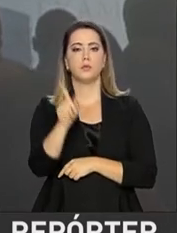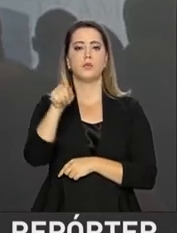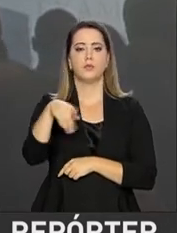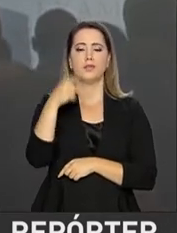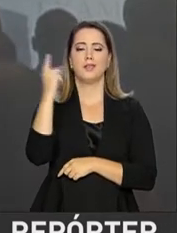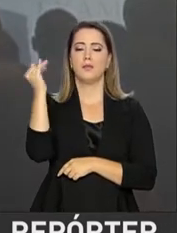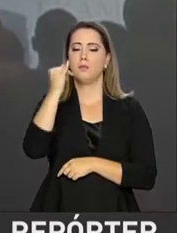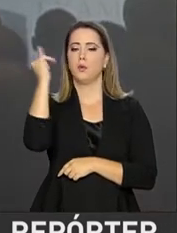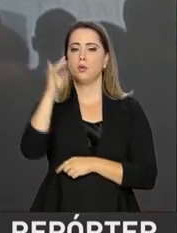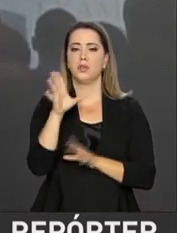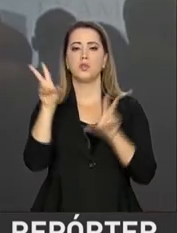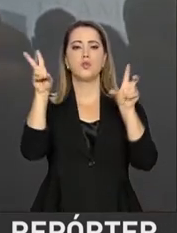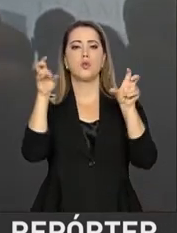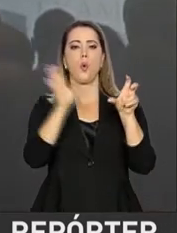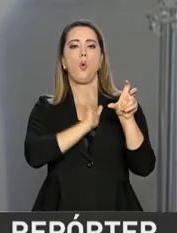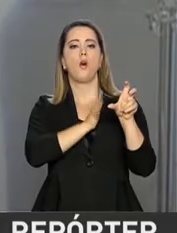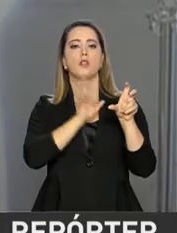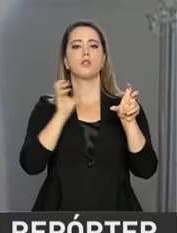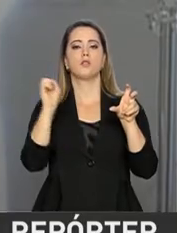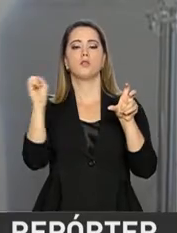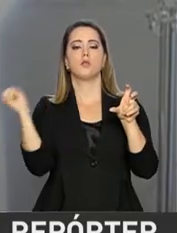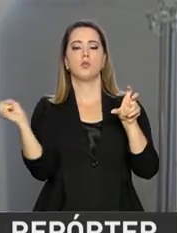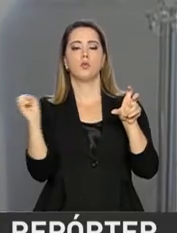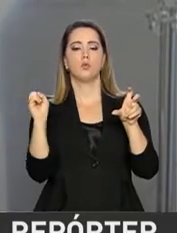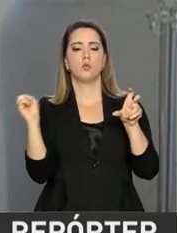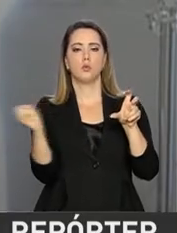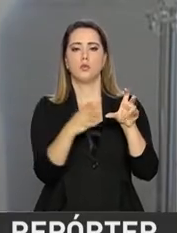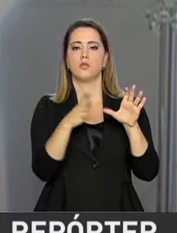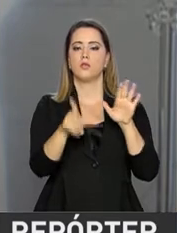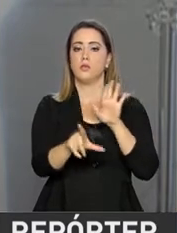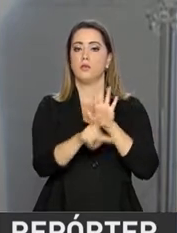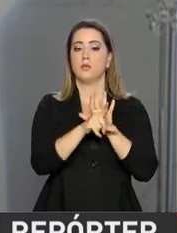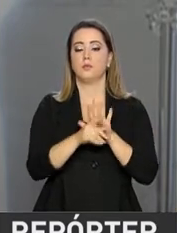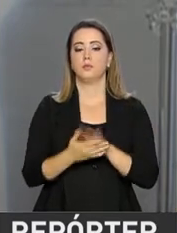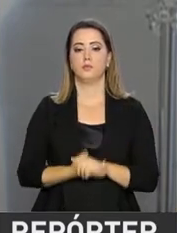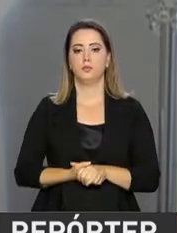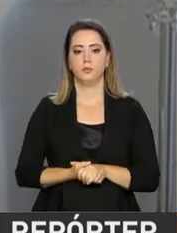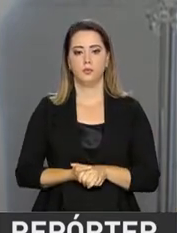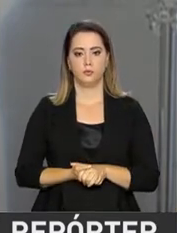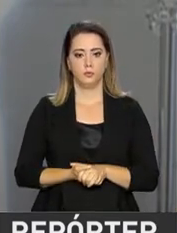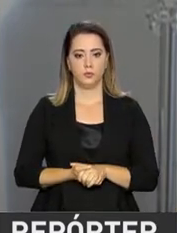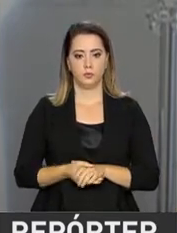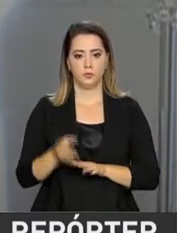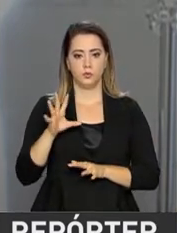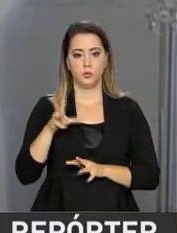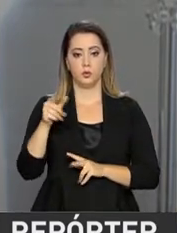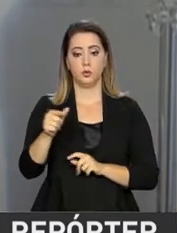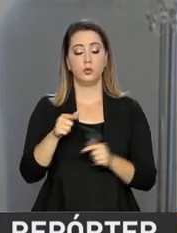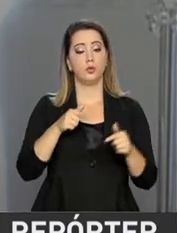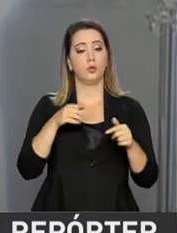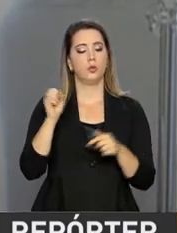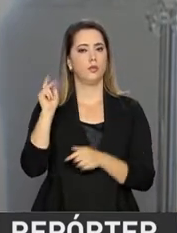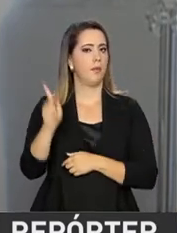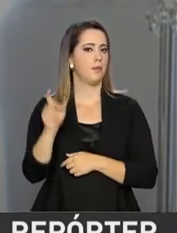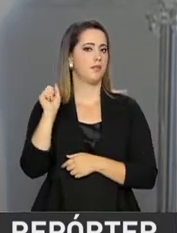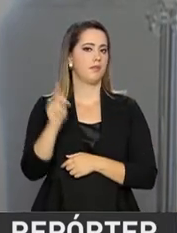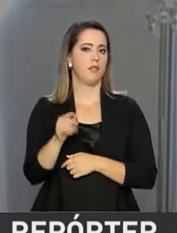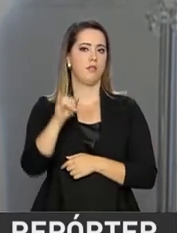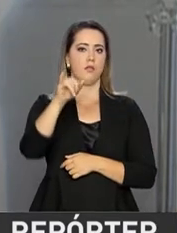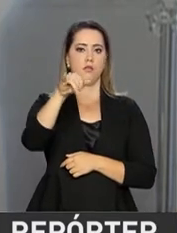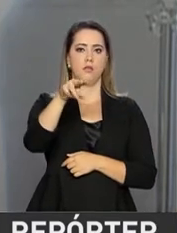coração de todas as reformas toda a previdência previdência do regime geral da previdência pública